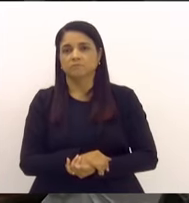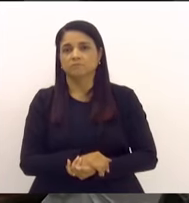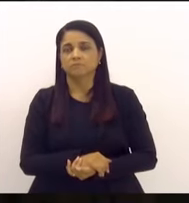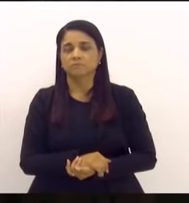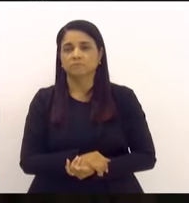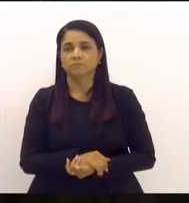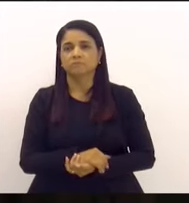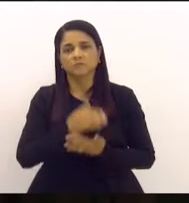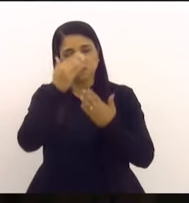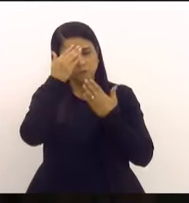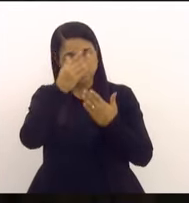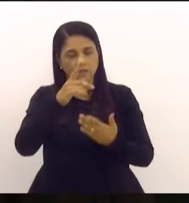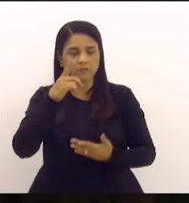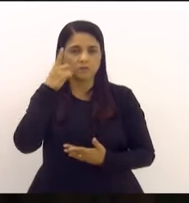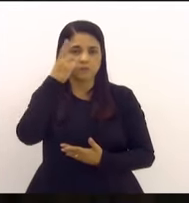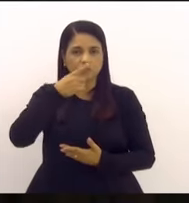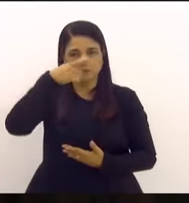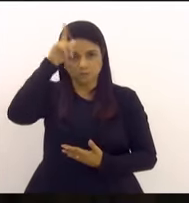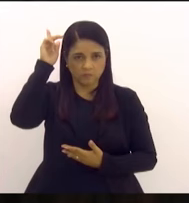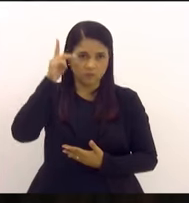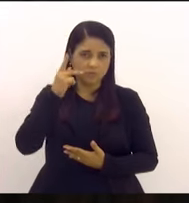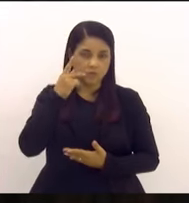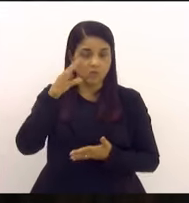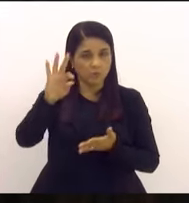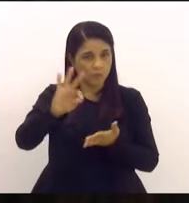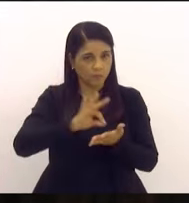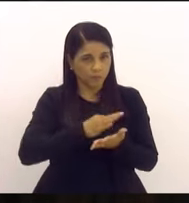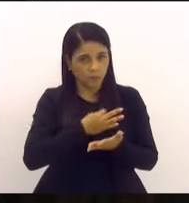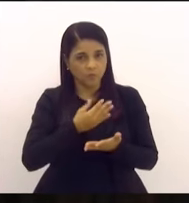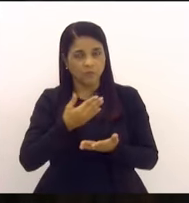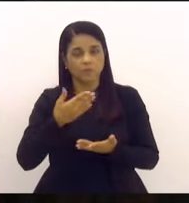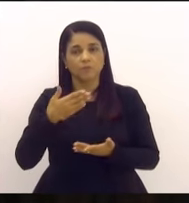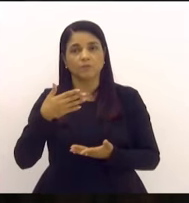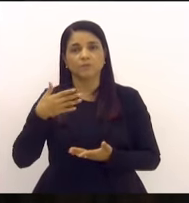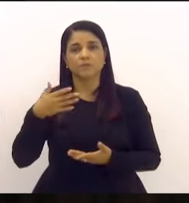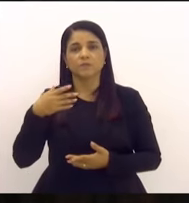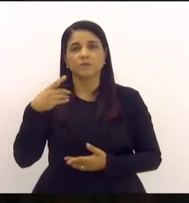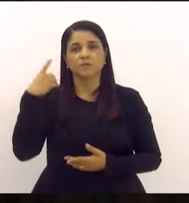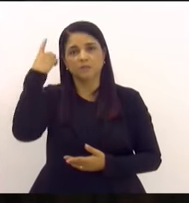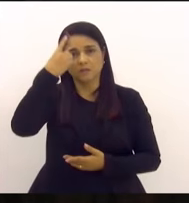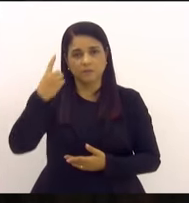Próximo, obrigado, deputado Luiz Paulo. Próximo orador inscrito, deputada Dani Monteiro.